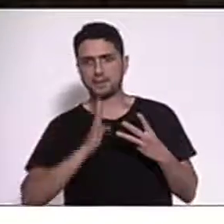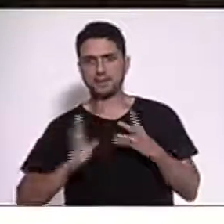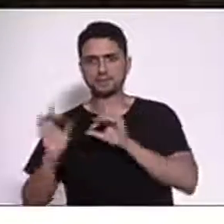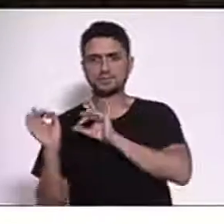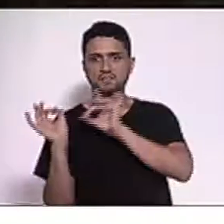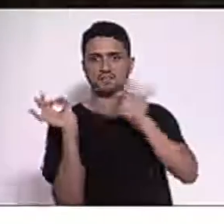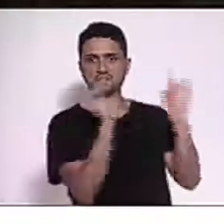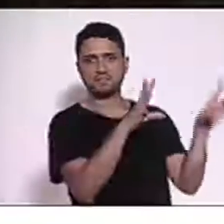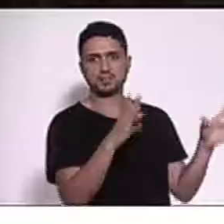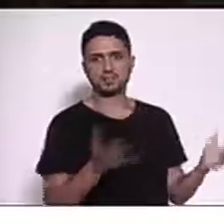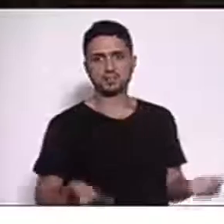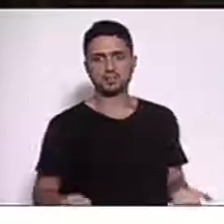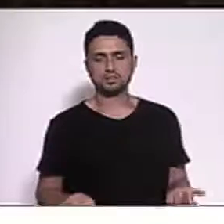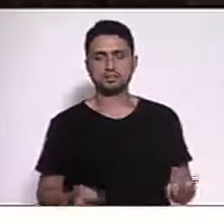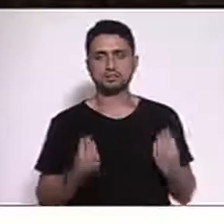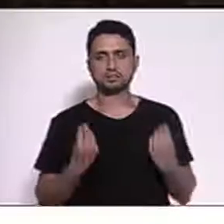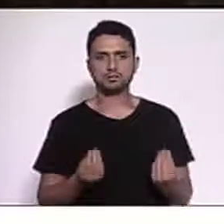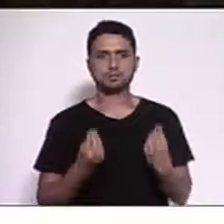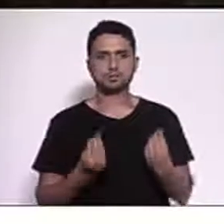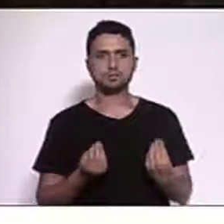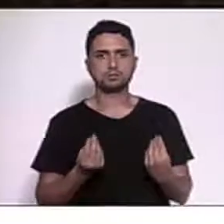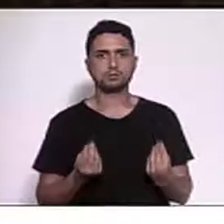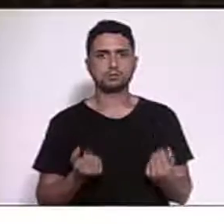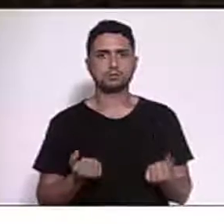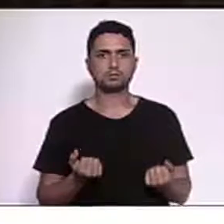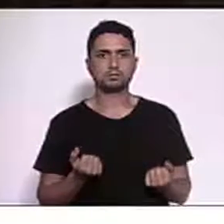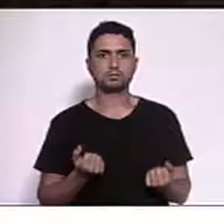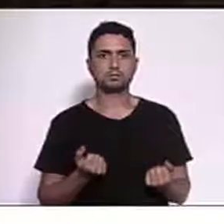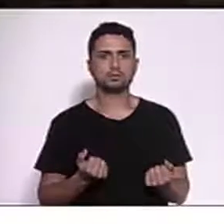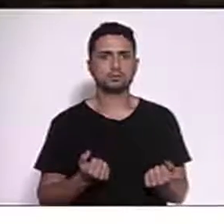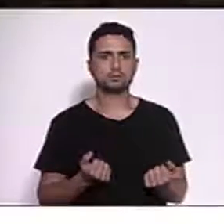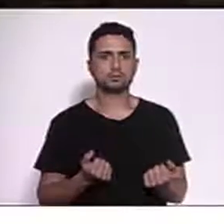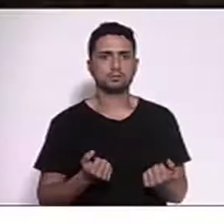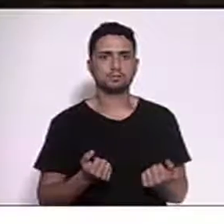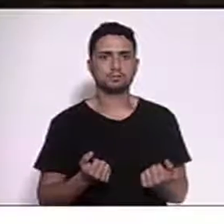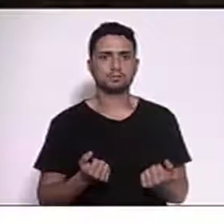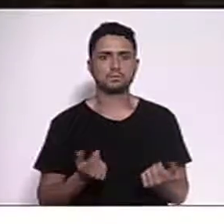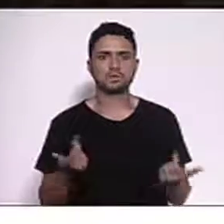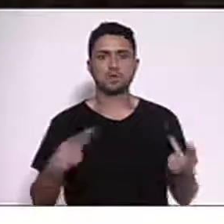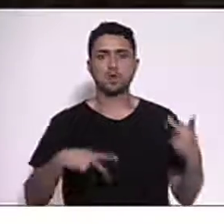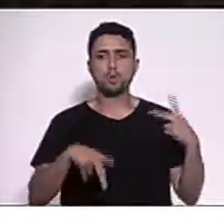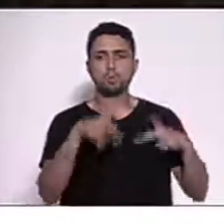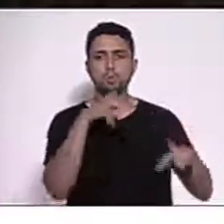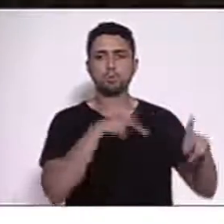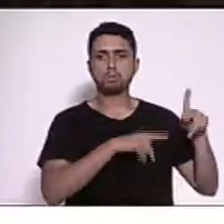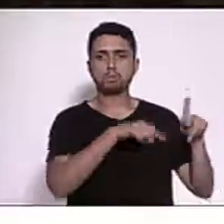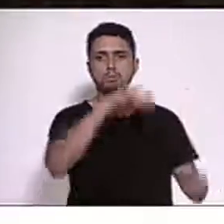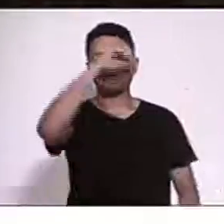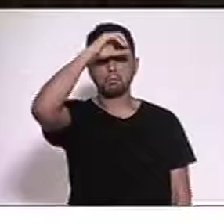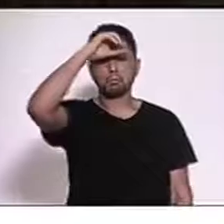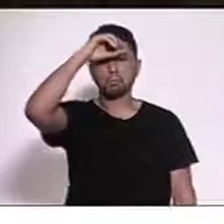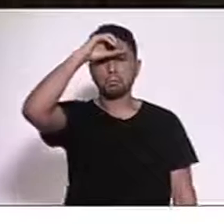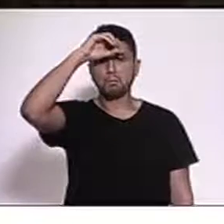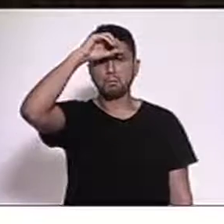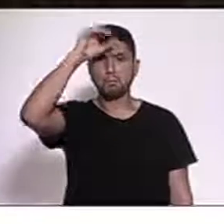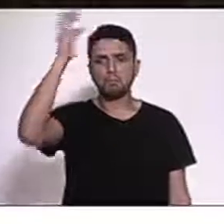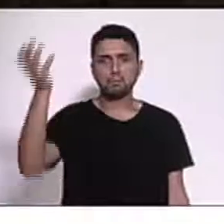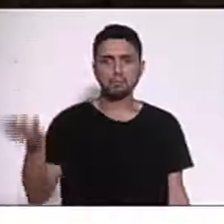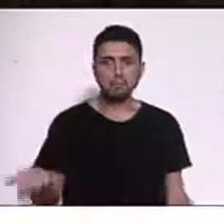de banana. E aí e aí a população não está cuidando disso